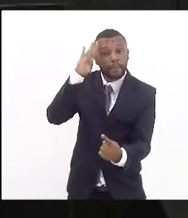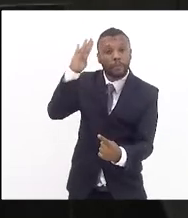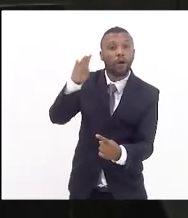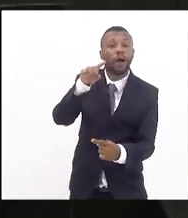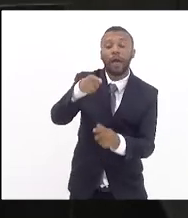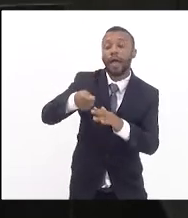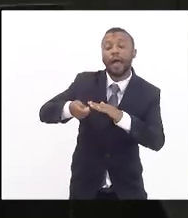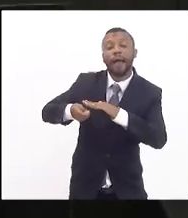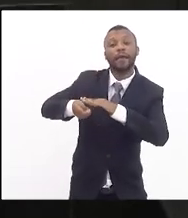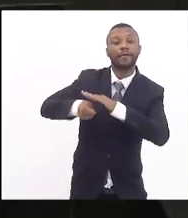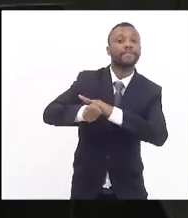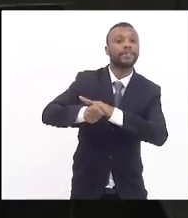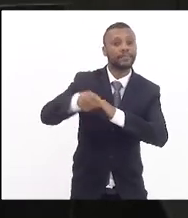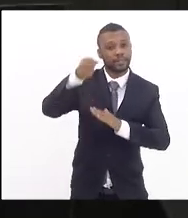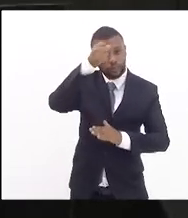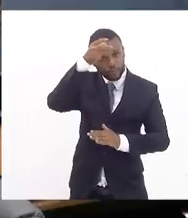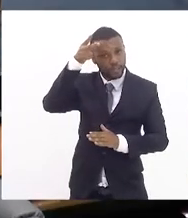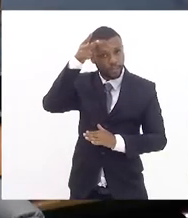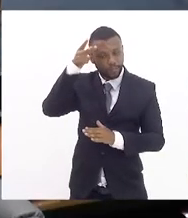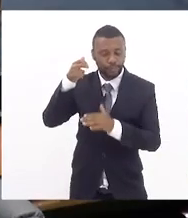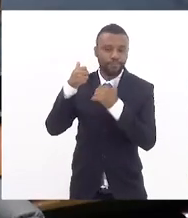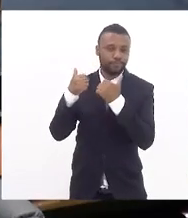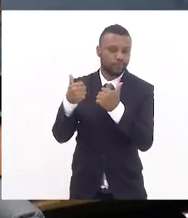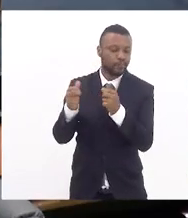está discutindo a matéria, obrigado.